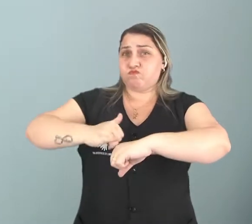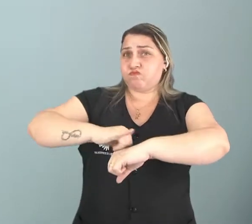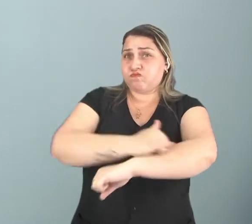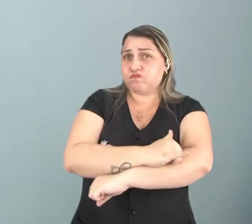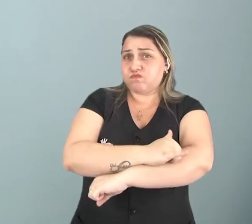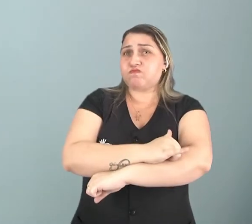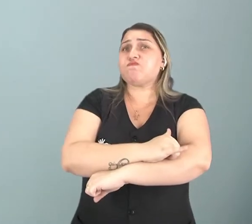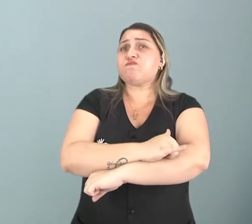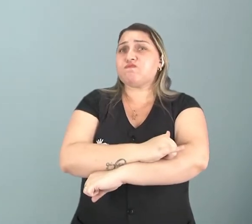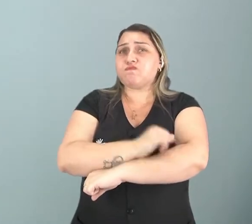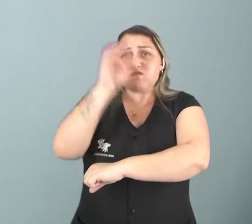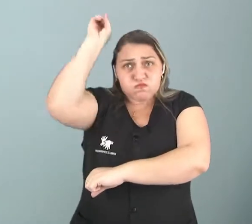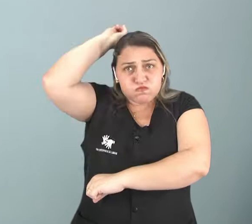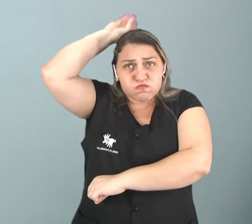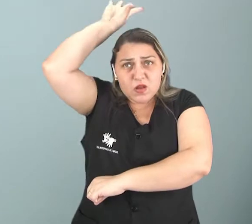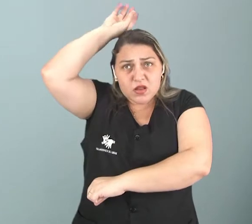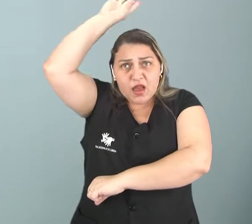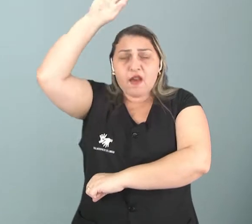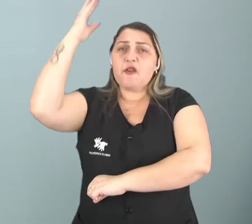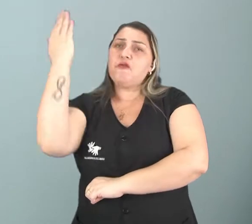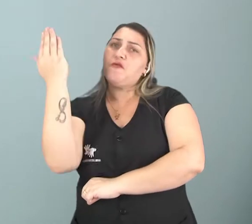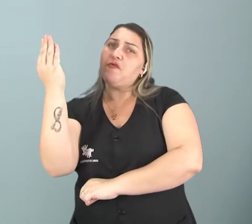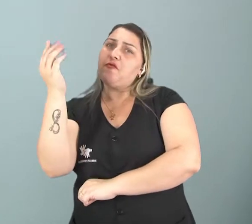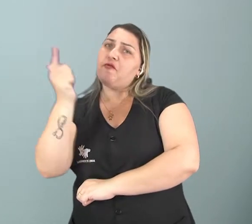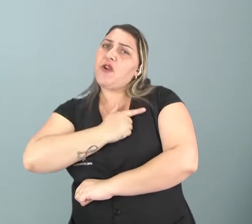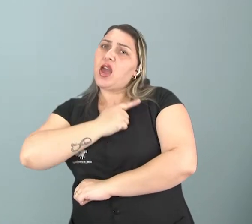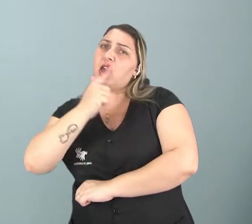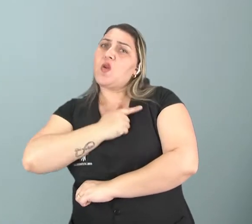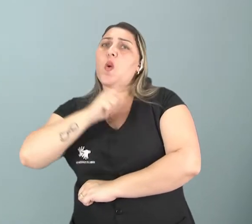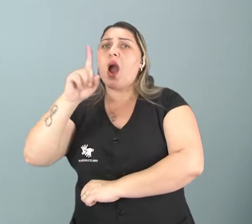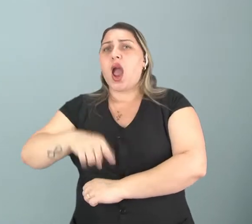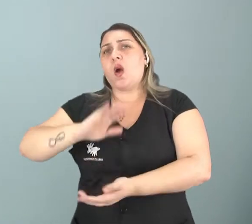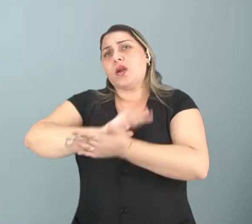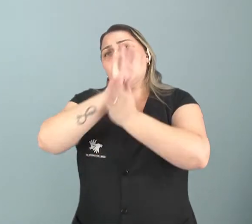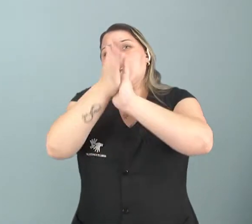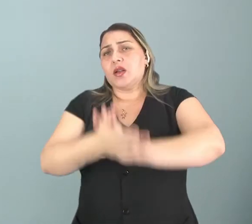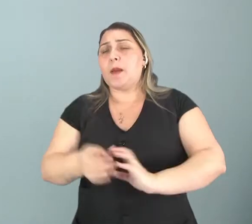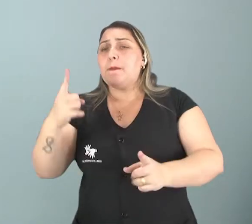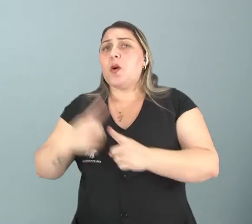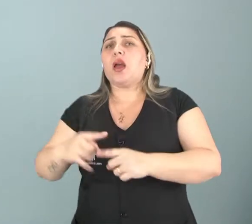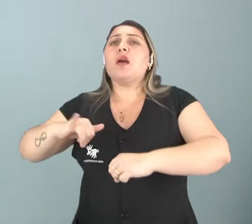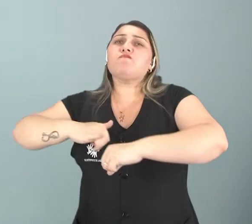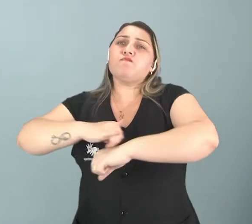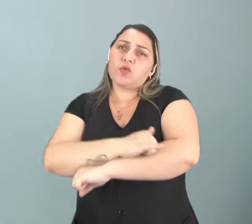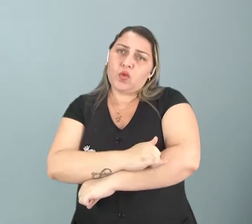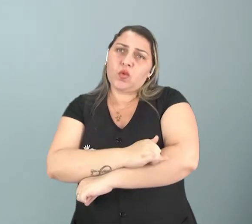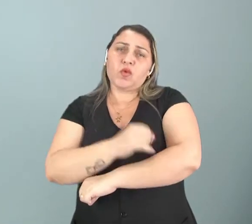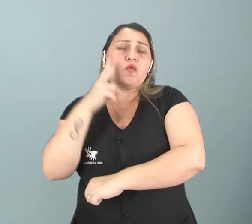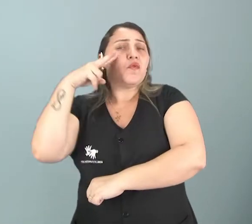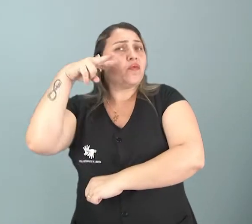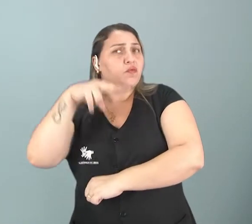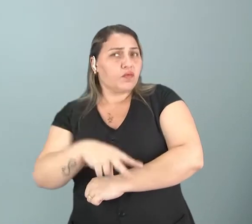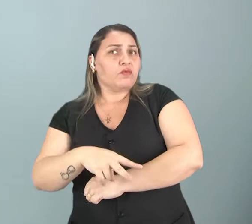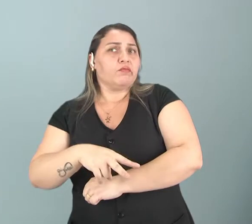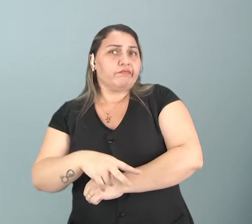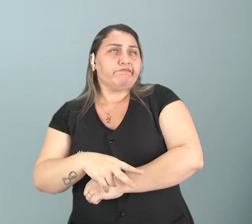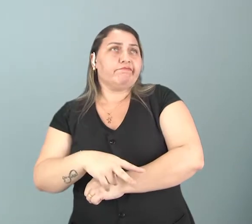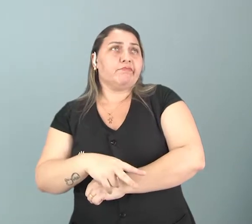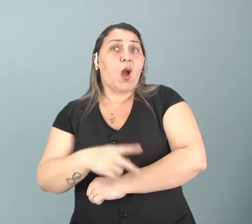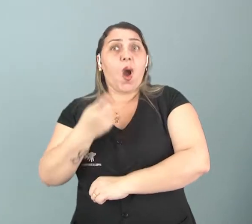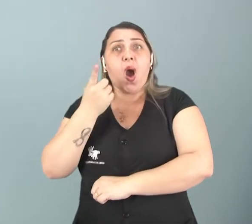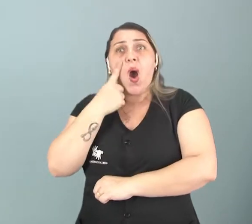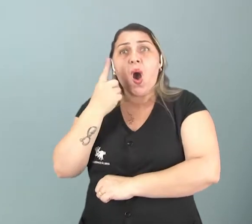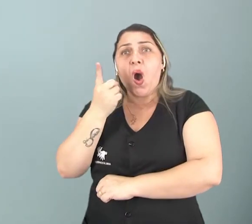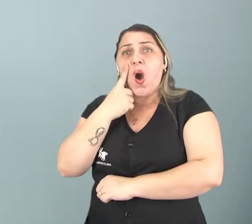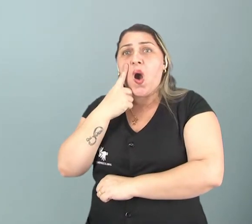de baleia. Isso é feio. Isso é uma discriminação em relação ao peso dele. Quando você, de alguma maneira, diz assim, olha